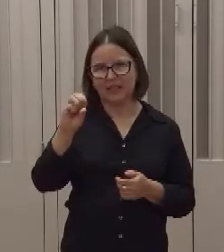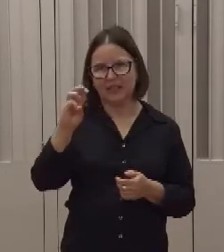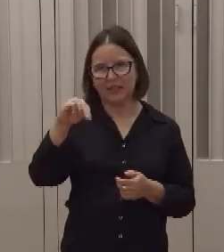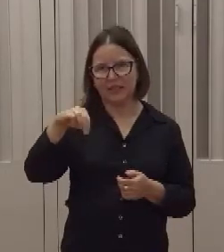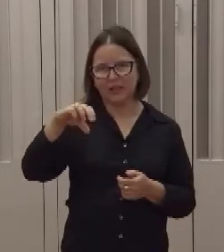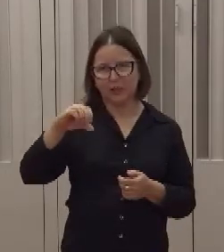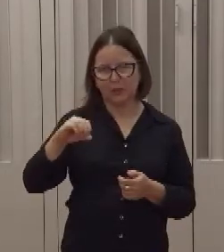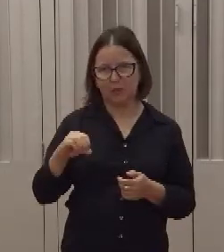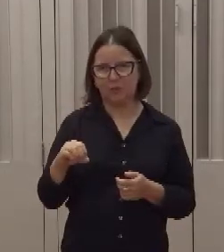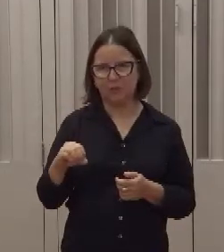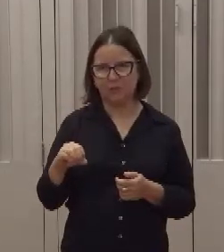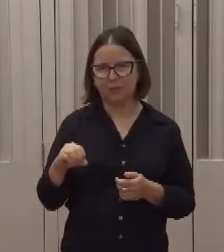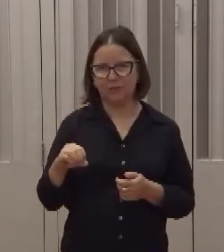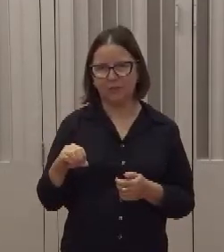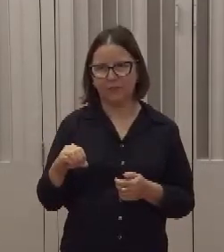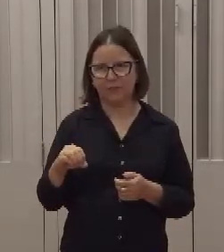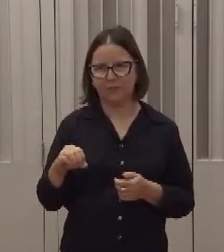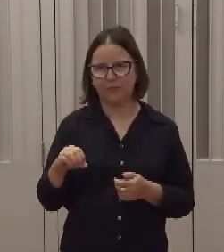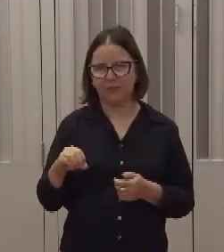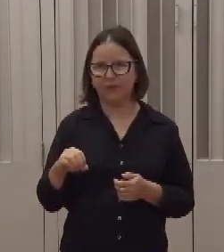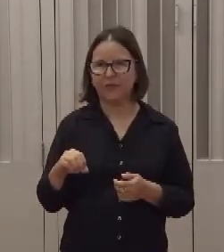moderno.